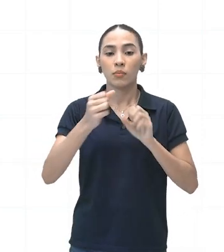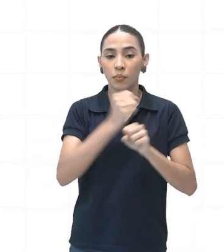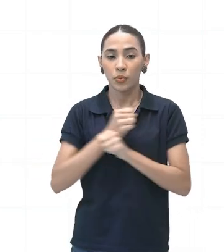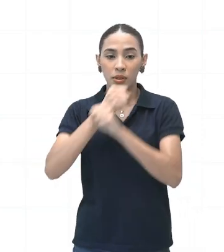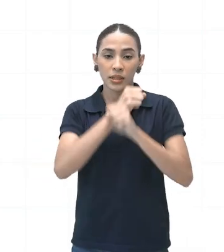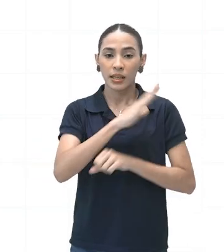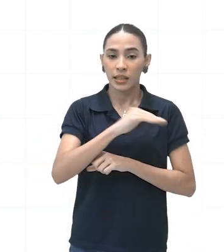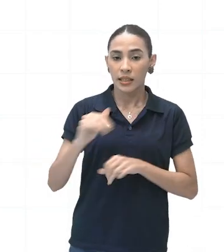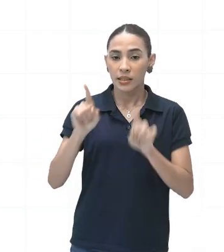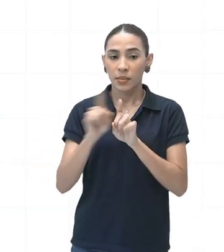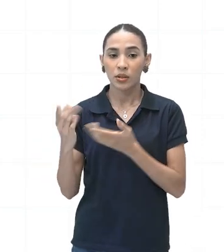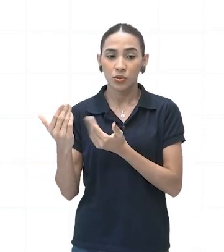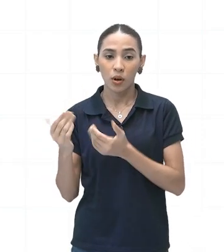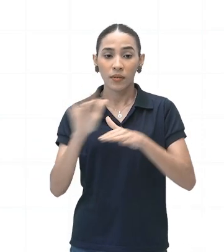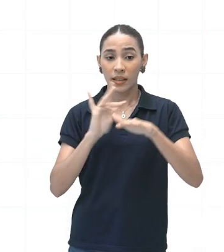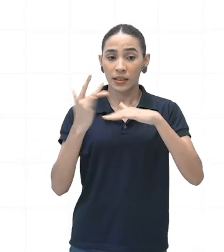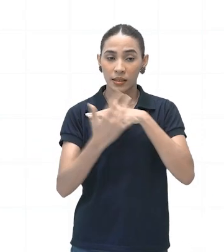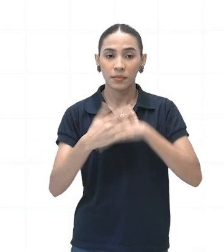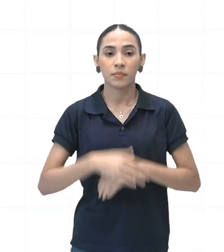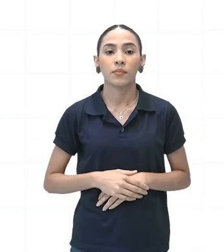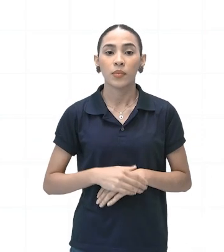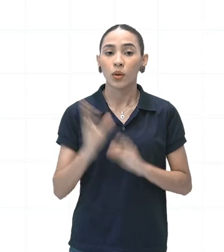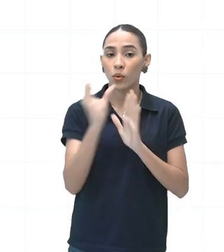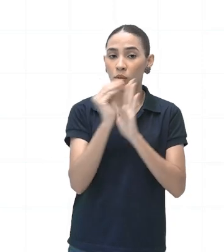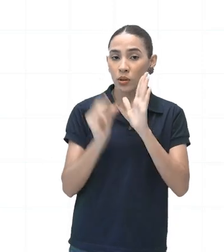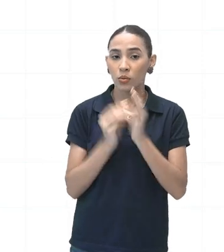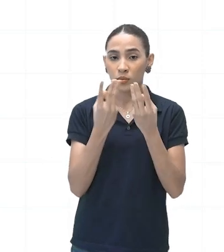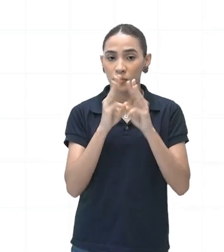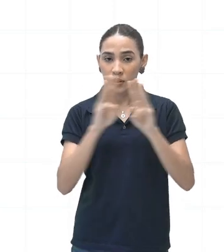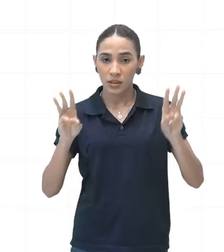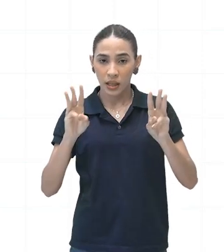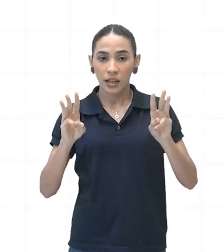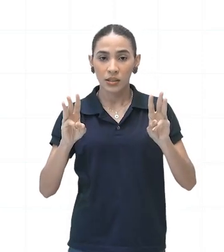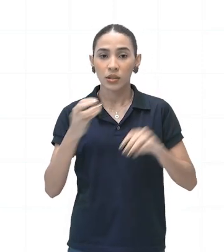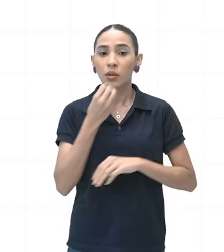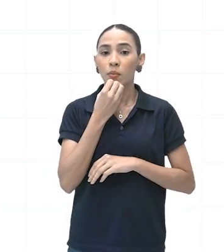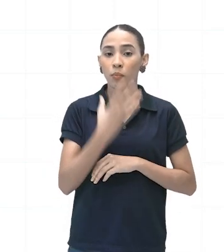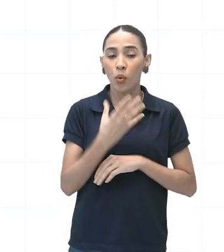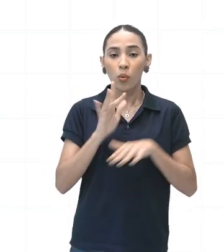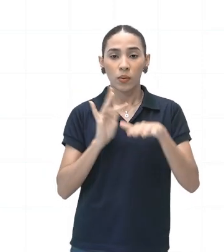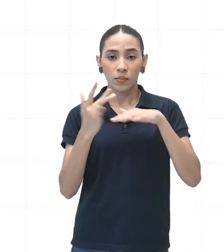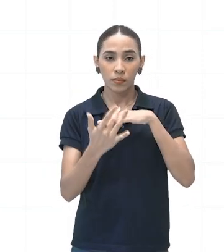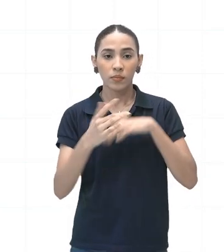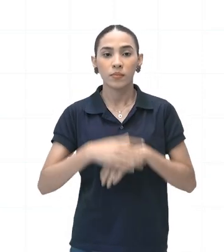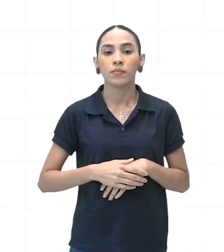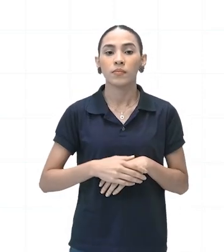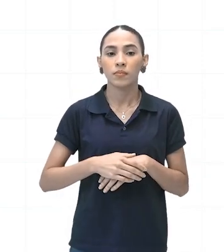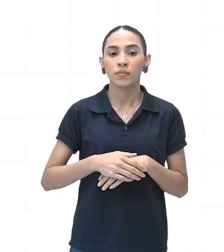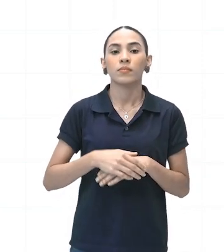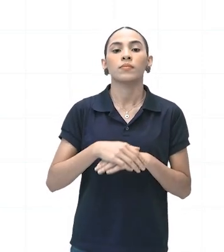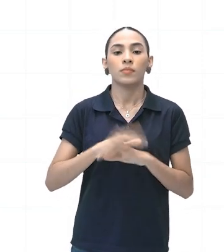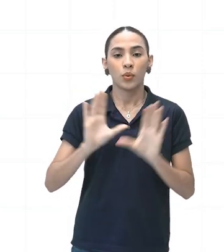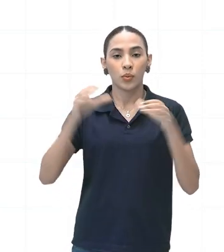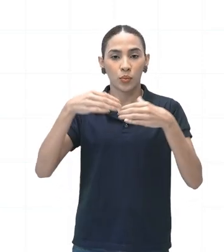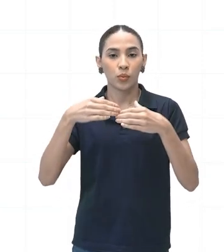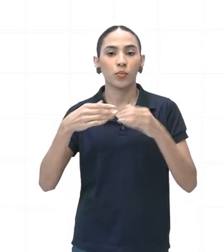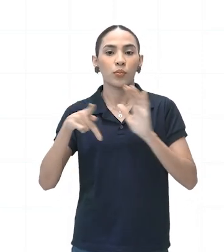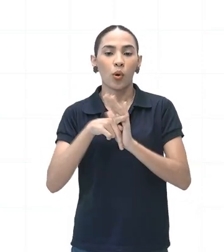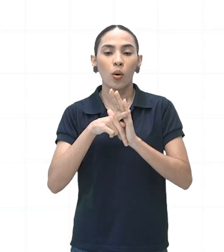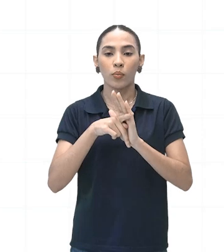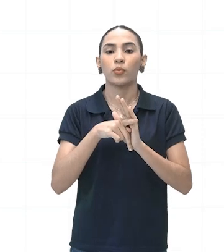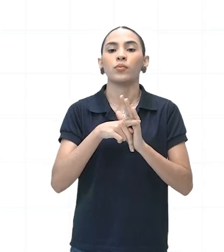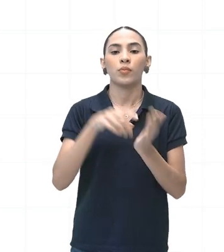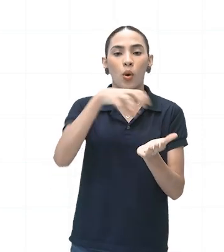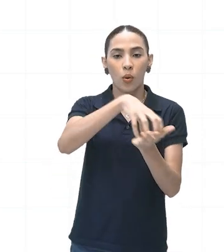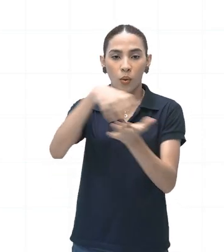crianças e adolescentes na internet. O conteúdo do site, De Boa na Rede, foi produzido em conjunto com outros